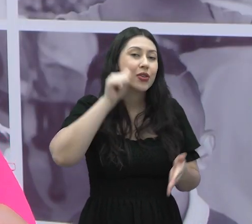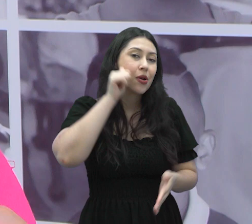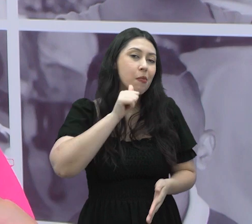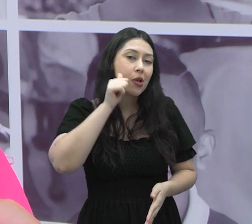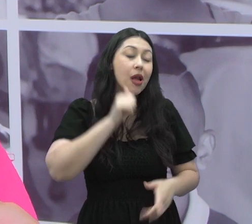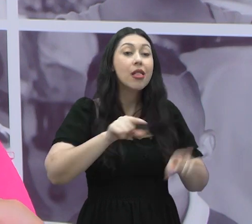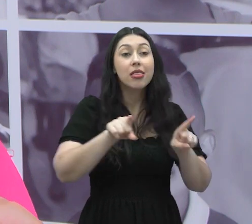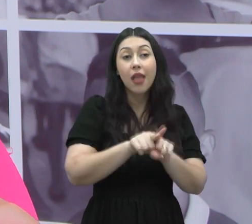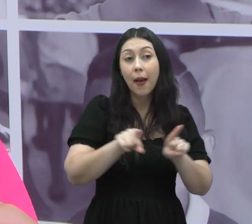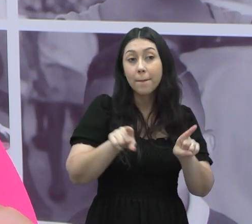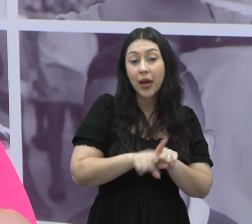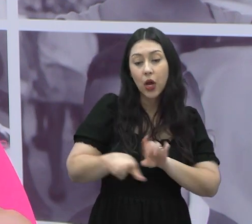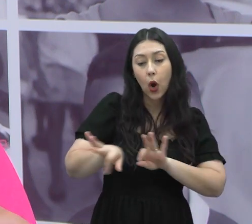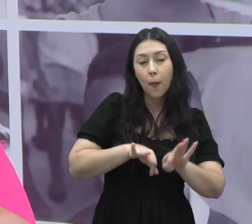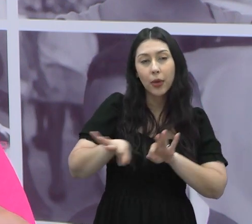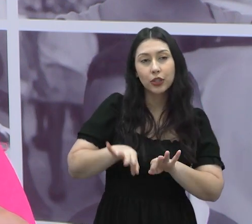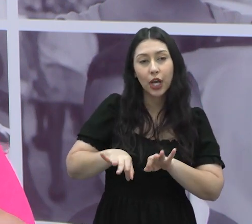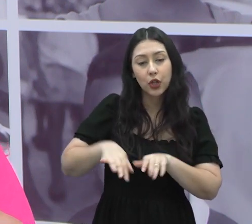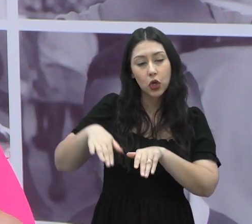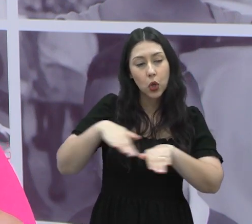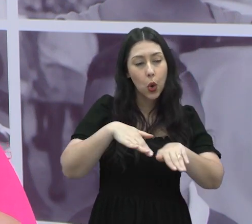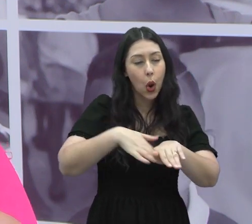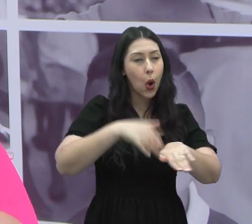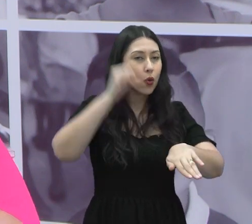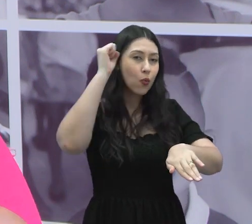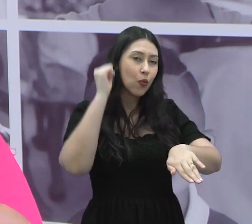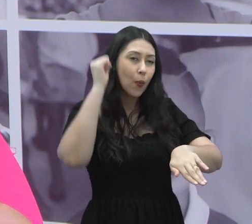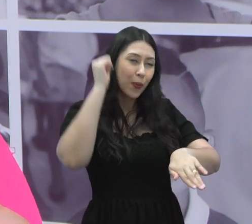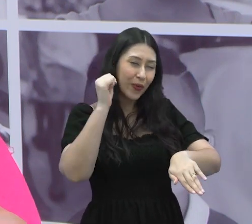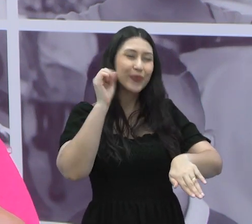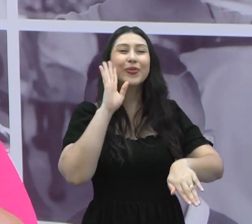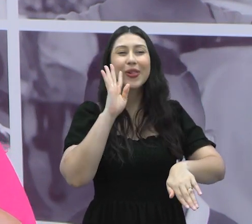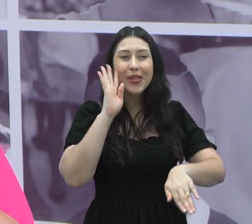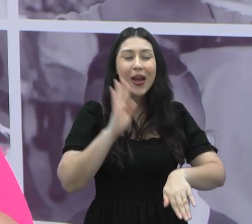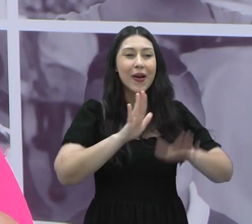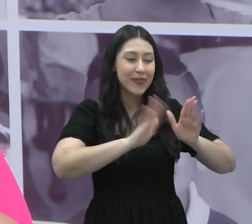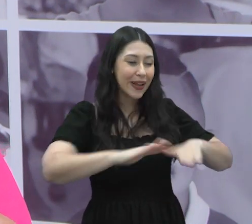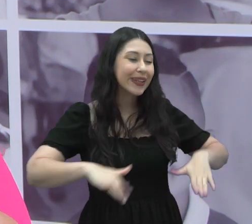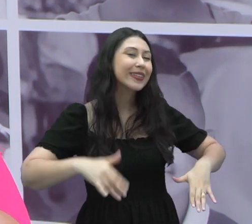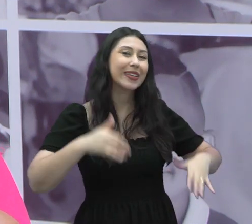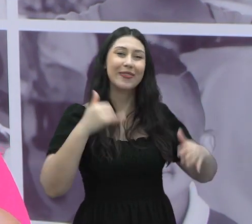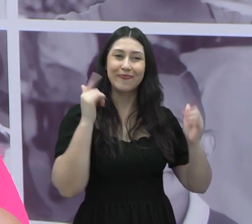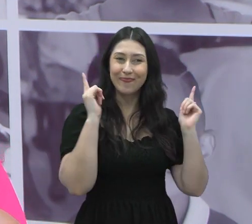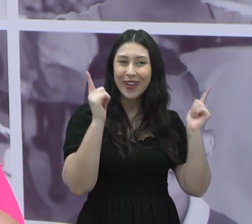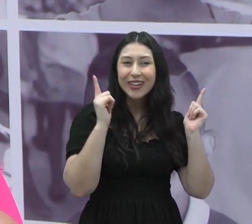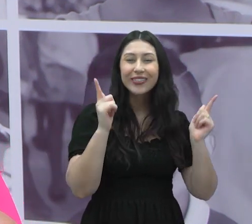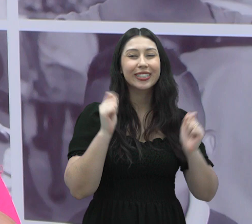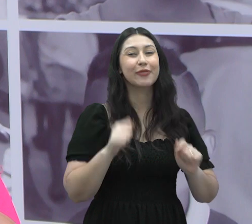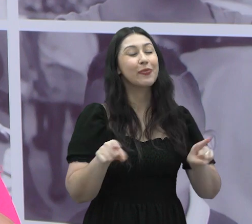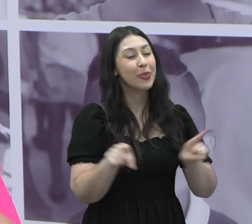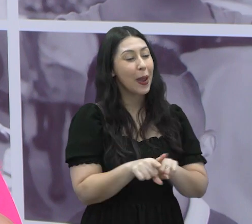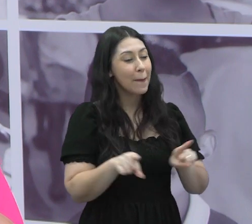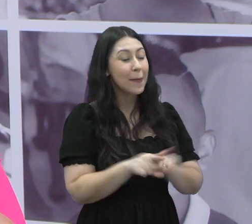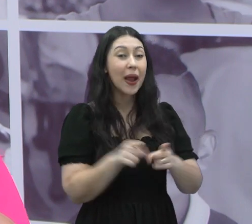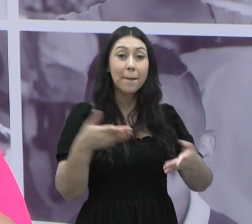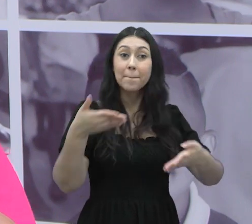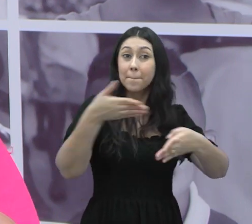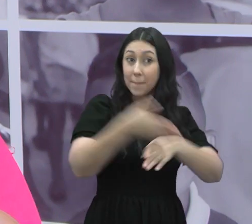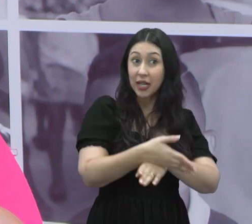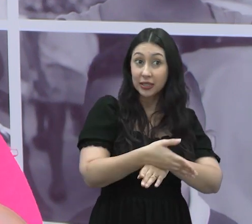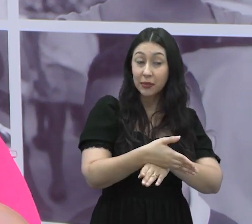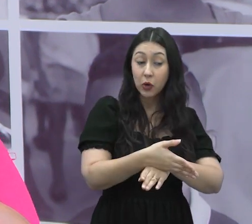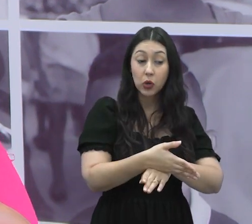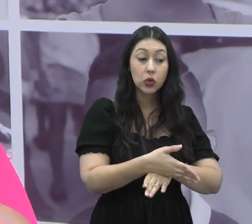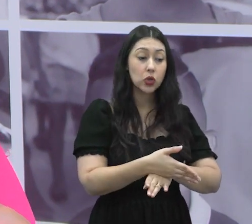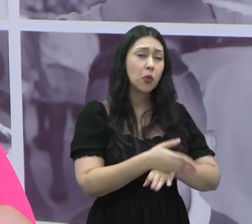eu participo do projeto Trenzinho, que é super legal, as crianças se divertem muito. E também eu participo da